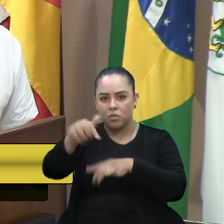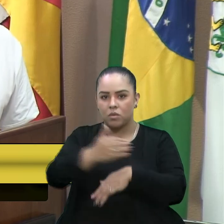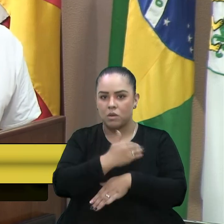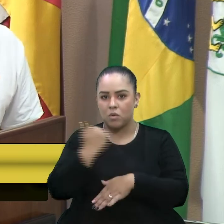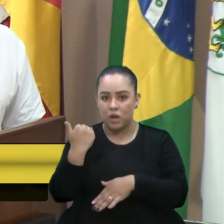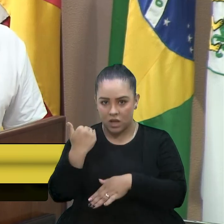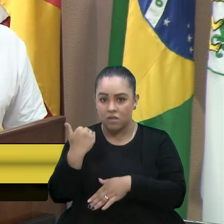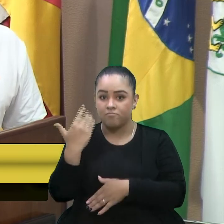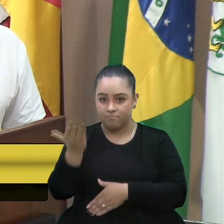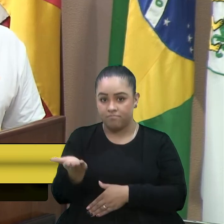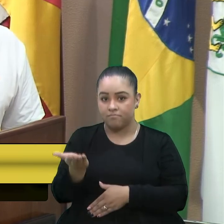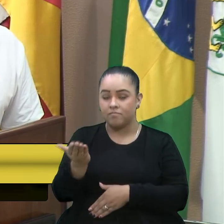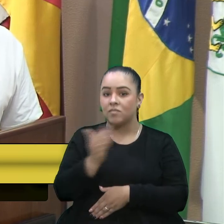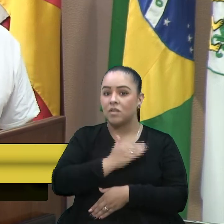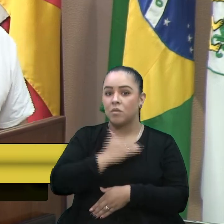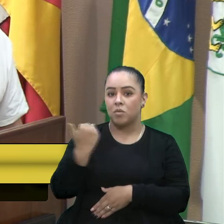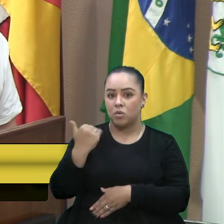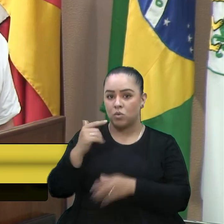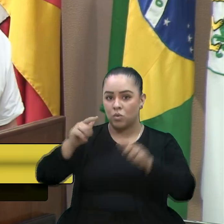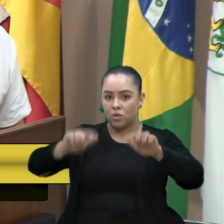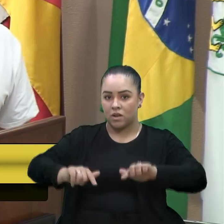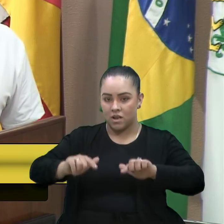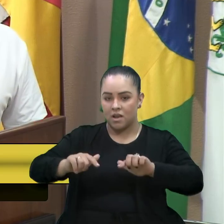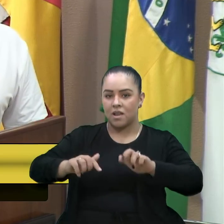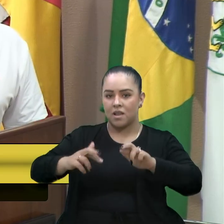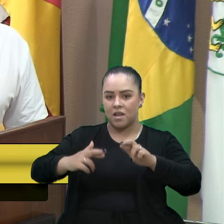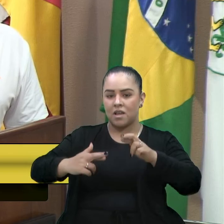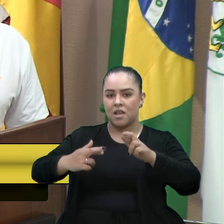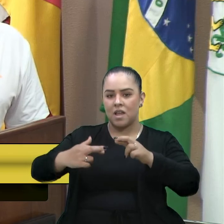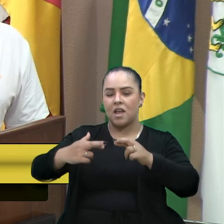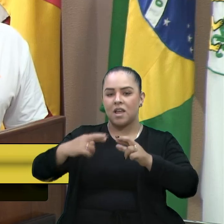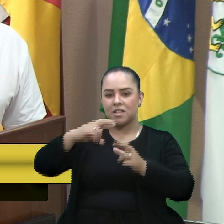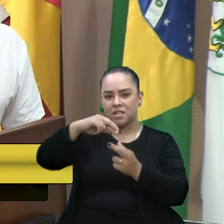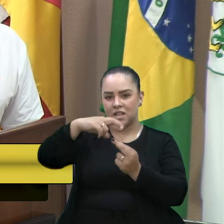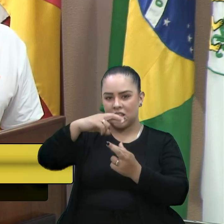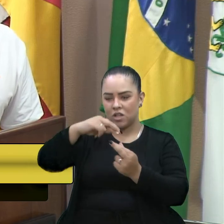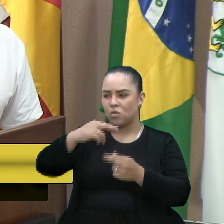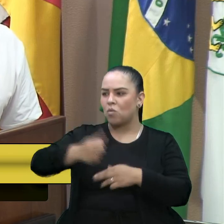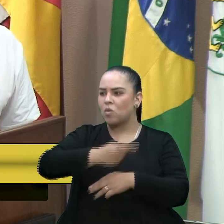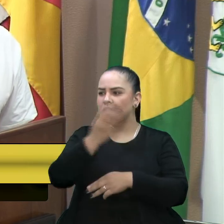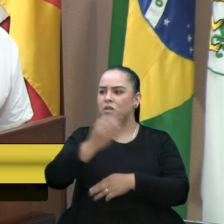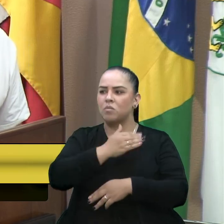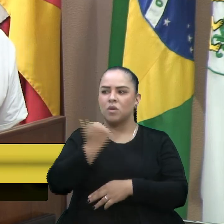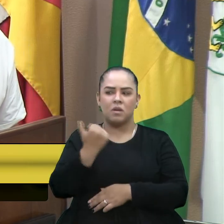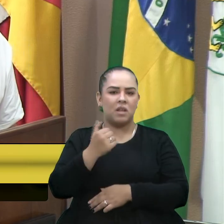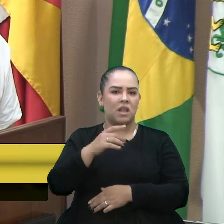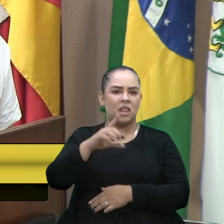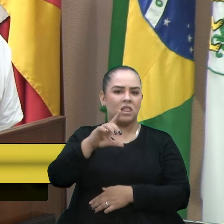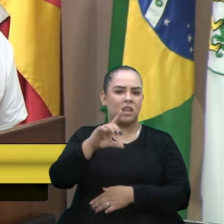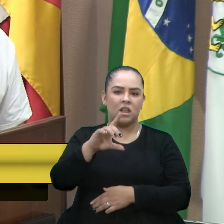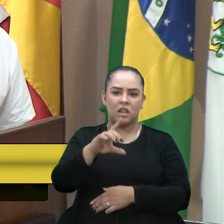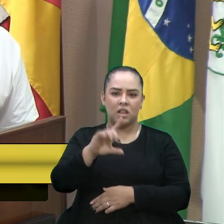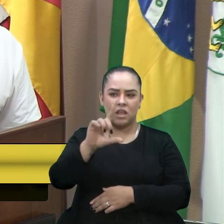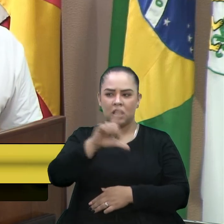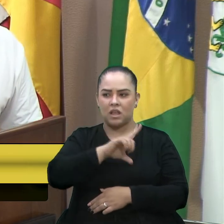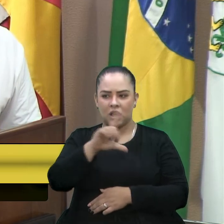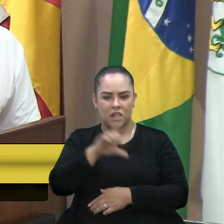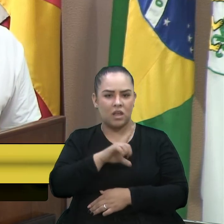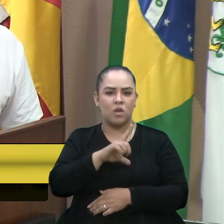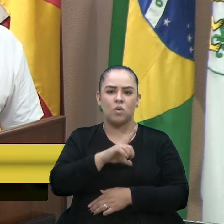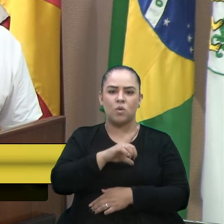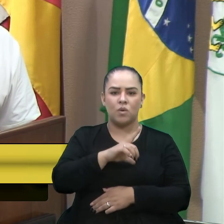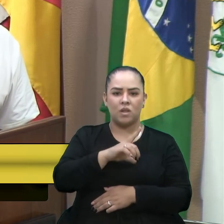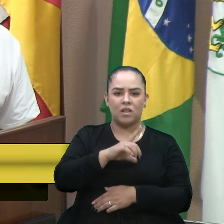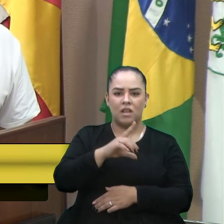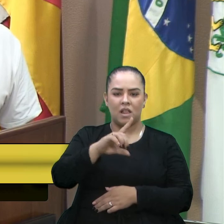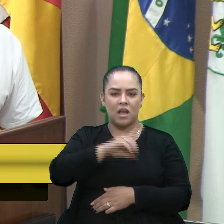ele morto lá na reciclagem. O caos do Celso Daniel. Quantos morreram? Era o delegado, era o garçom, era o prefeito. Todo mundo que se envolveu na